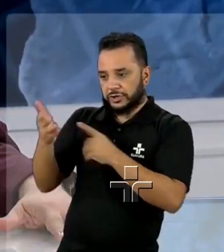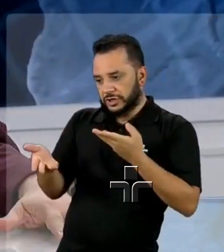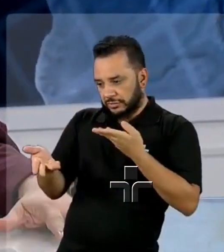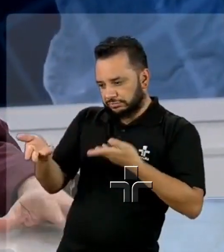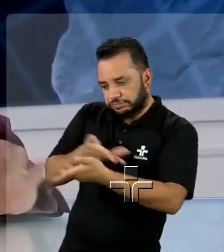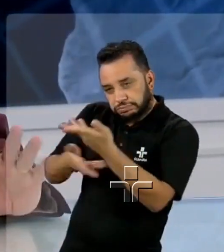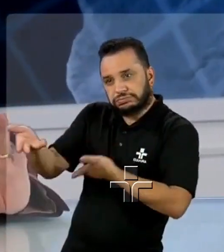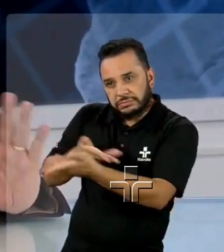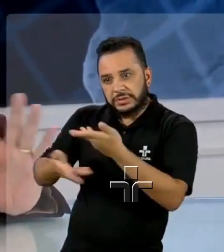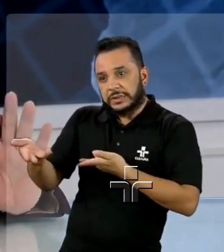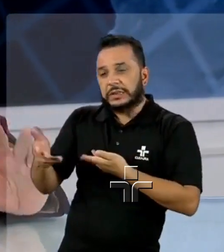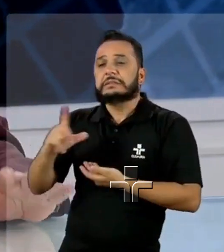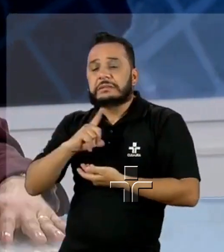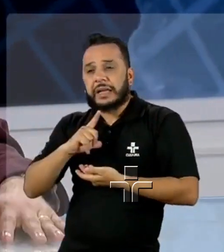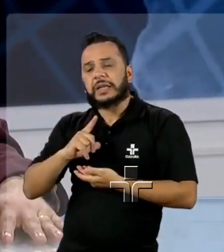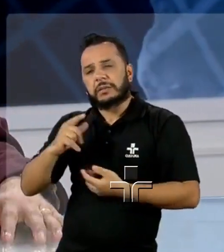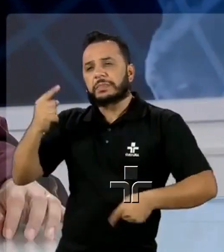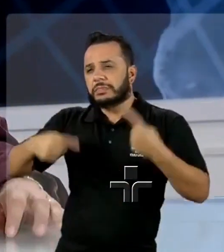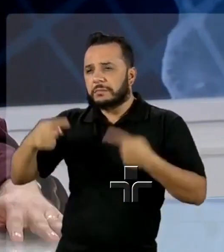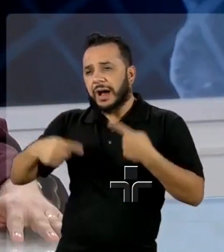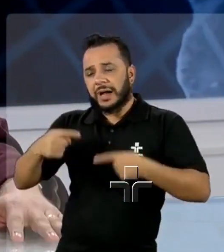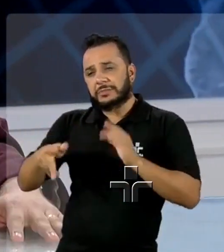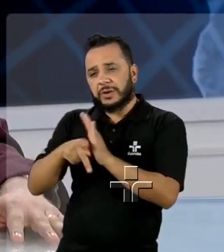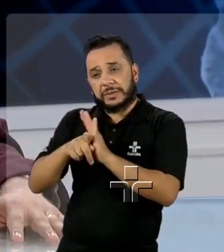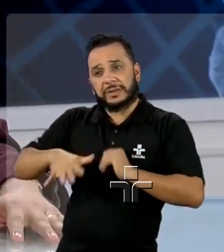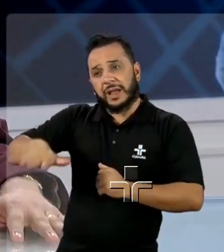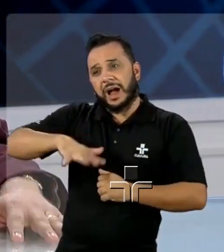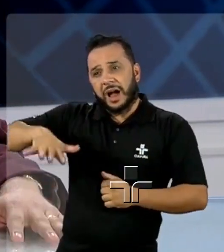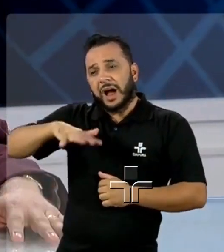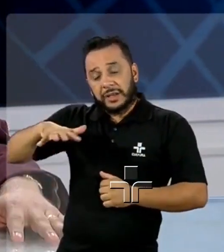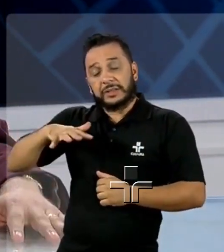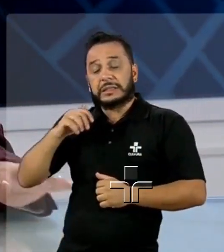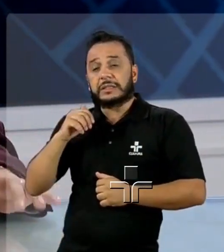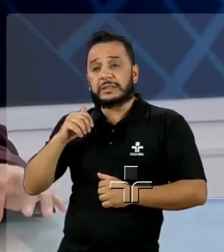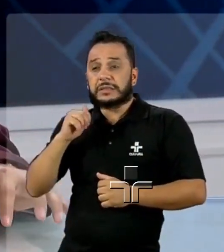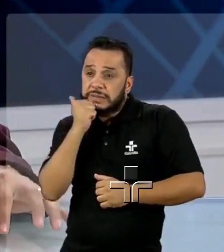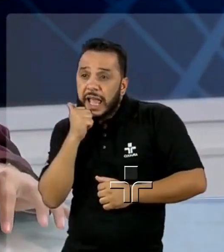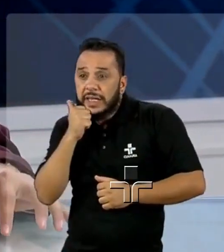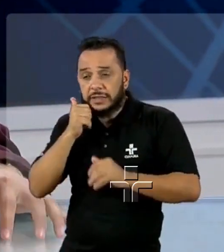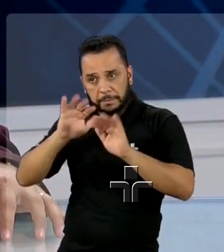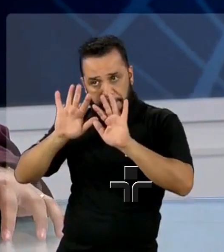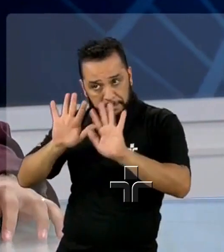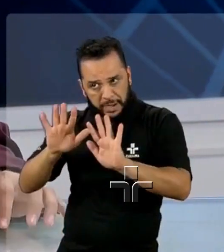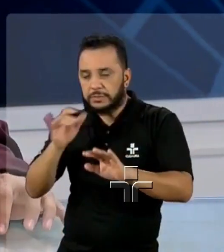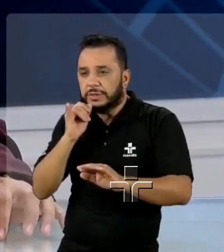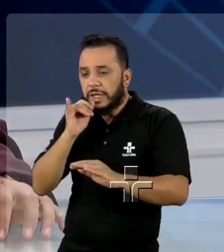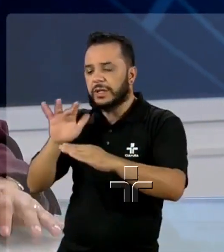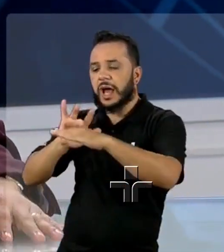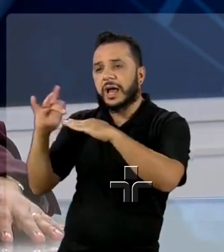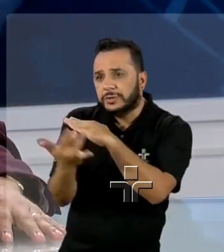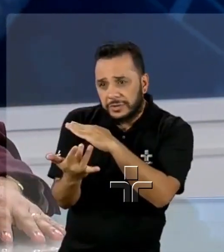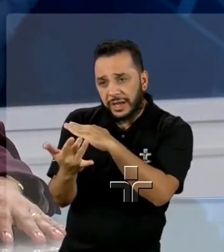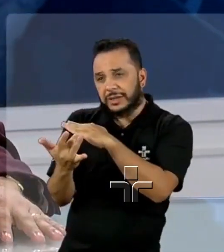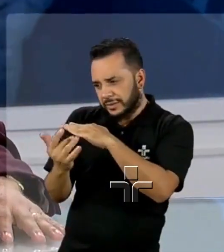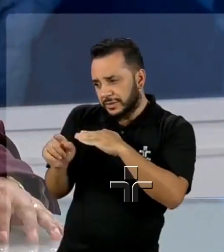alterados por aí, eu acho que é o grande debate da ciência dos próximos décadas, mas as redes sociais, elas